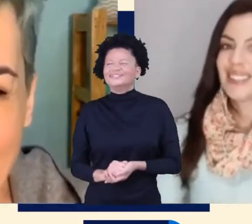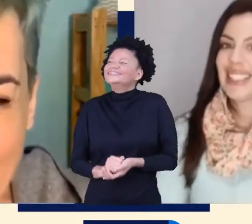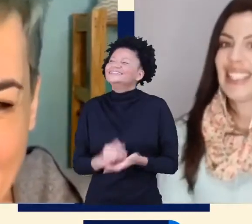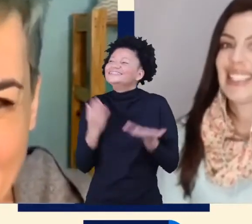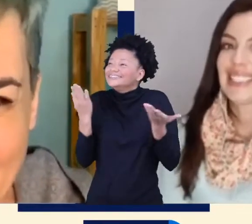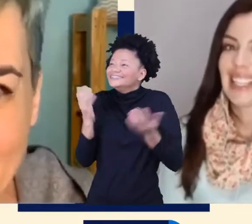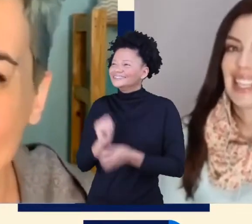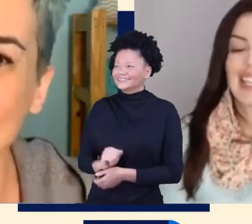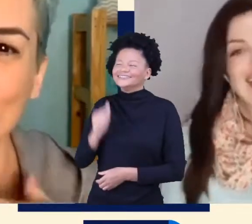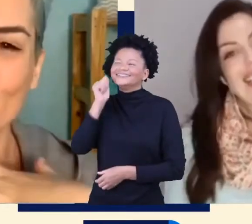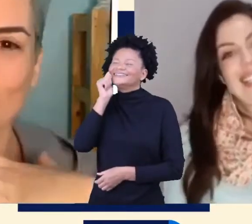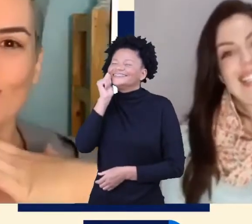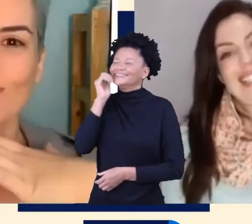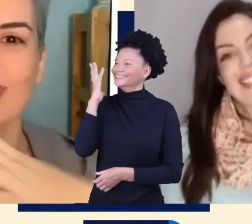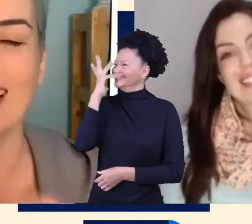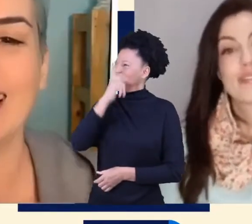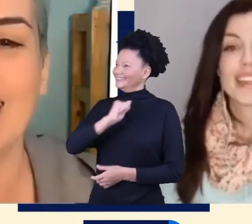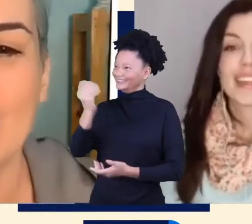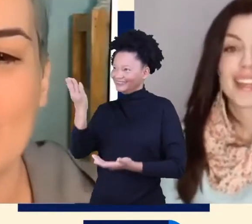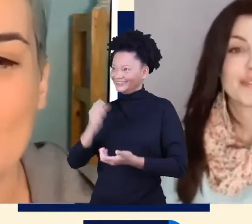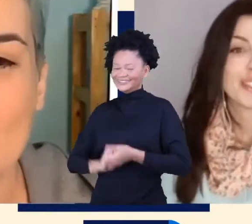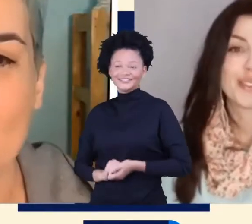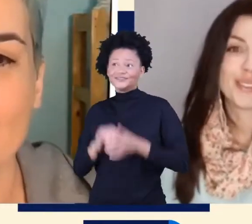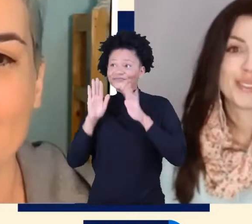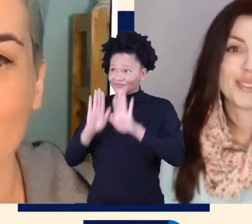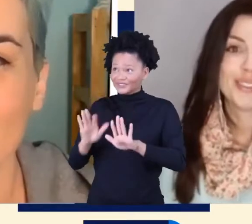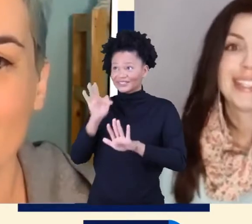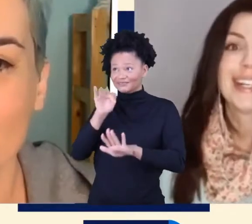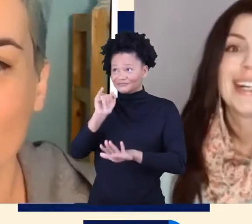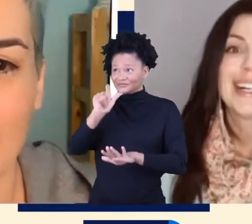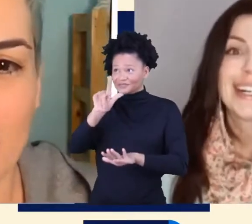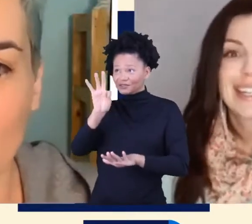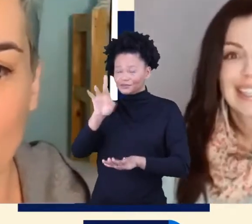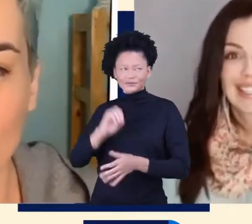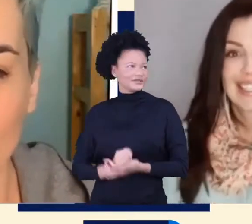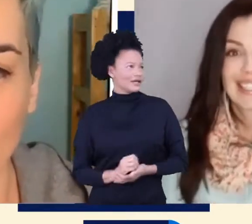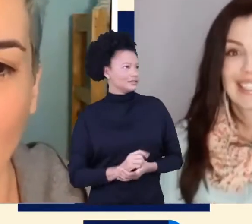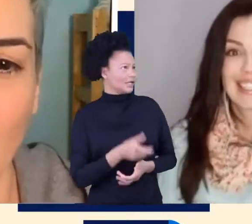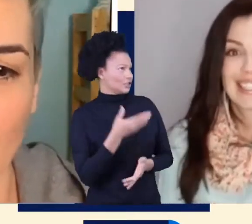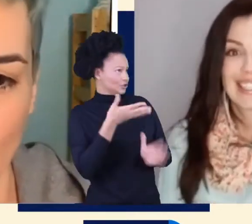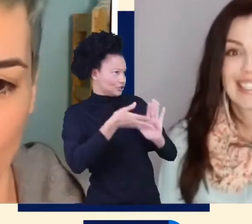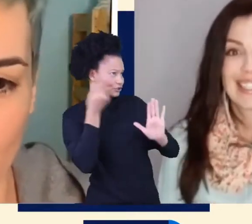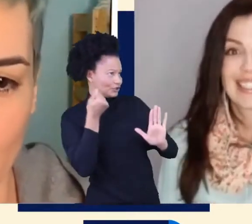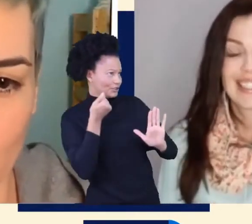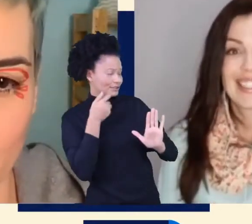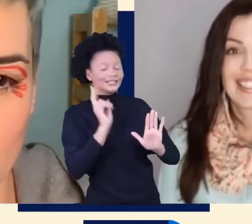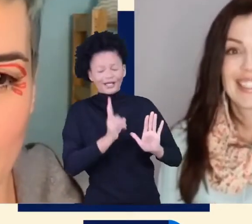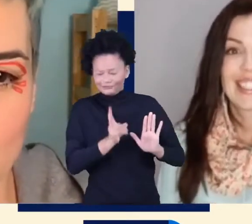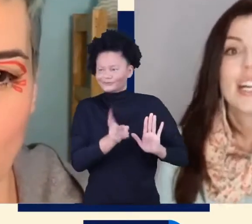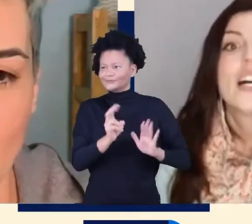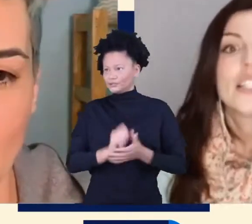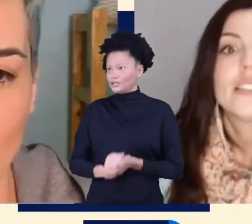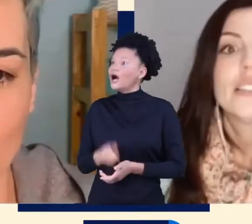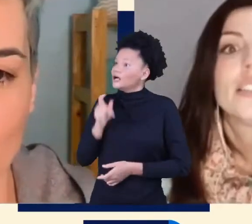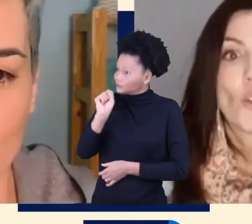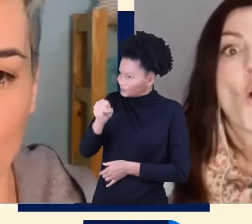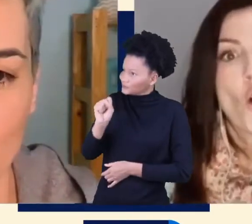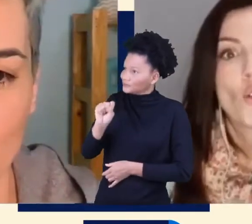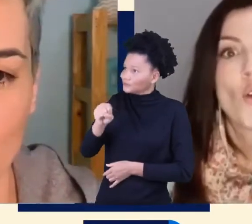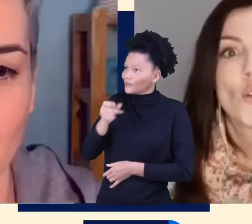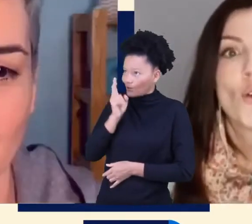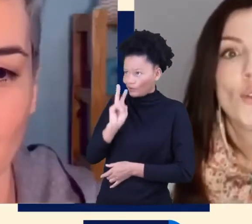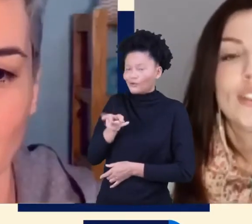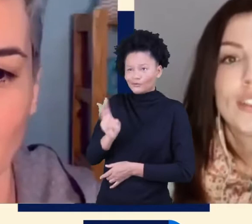Ah, tá tão linda! Pica filtro! Sem filtro? Ah, não, com filtro. Vamos deixar o olhar de